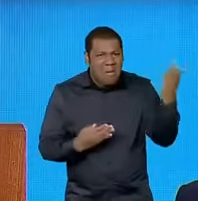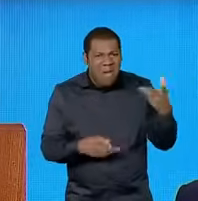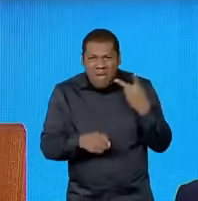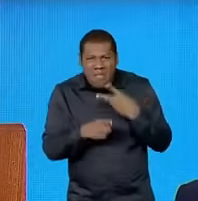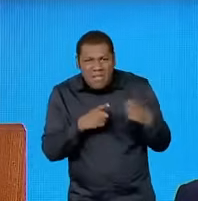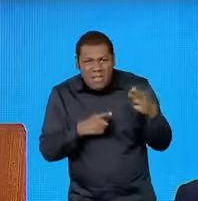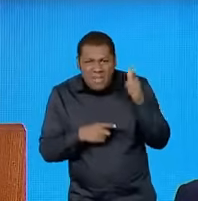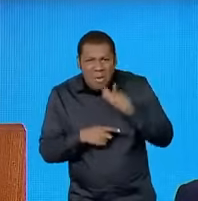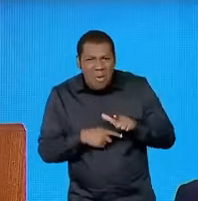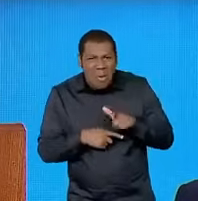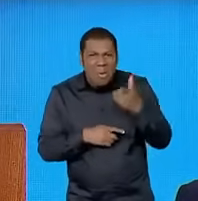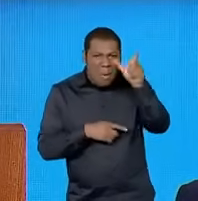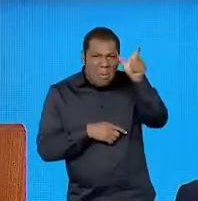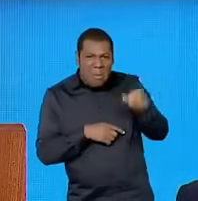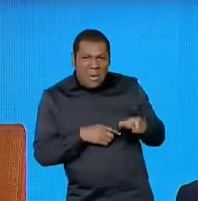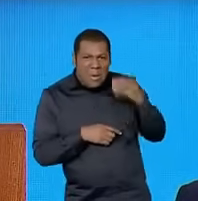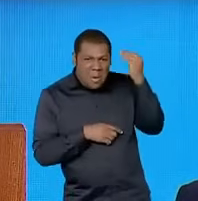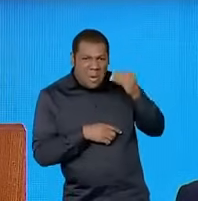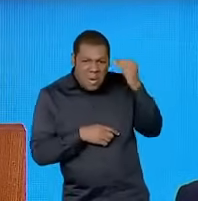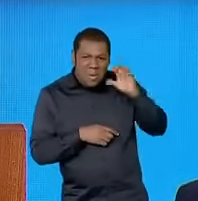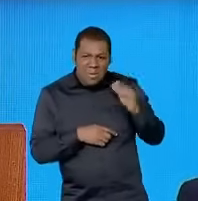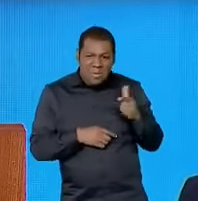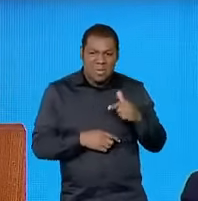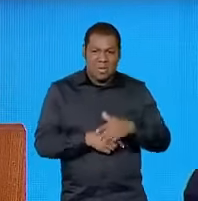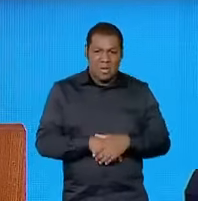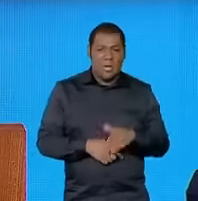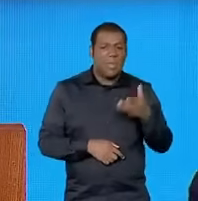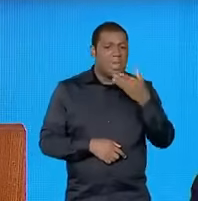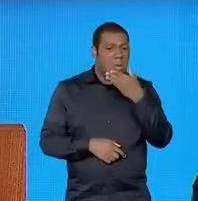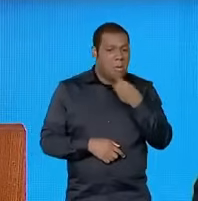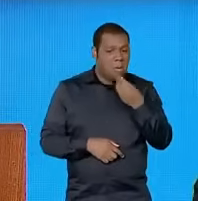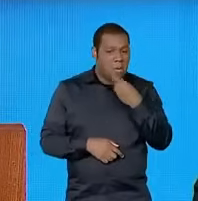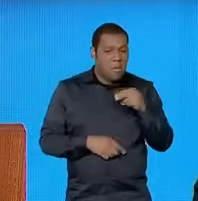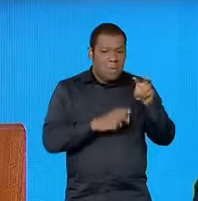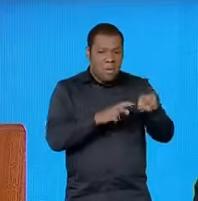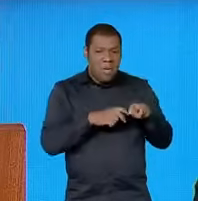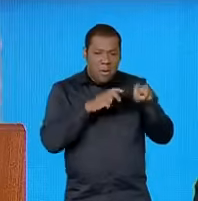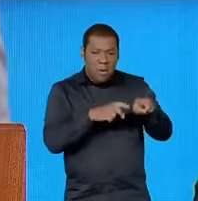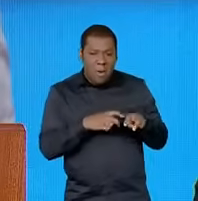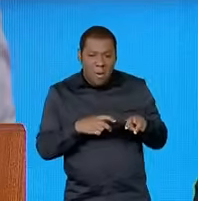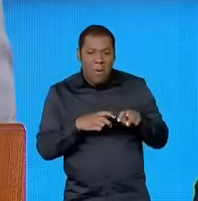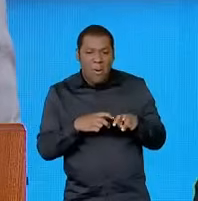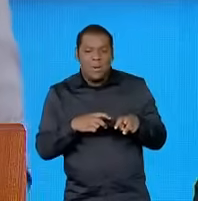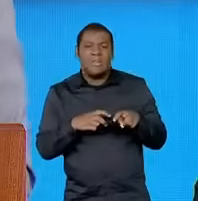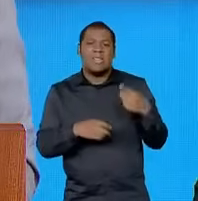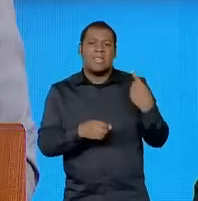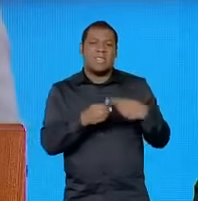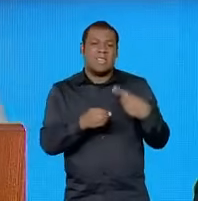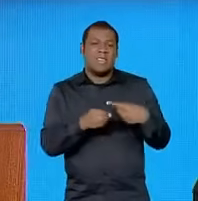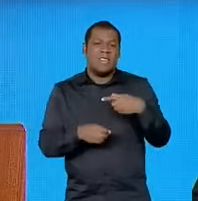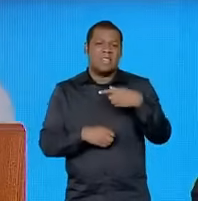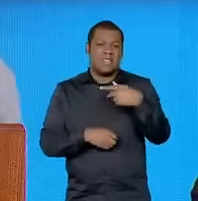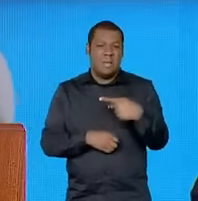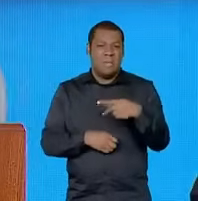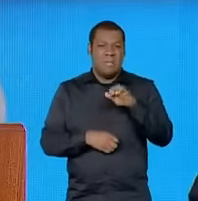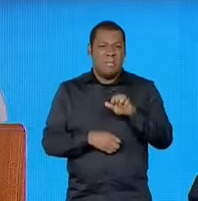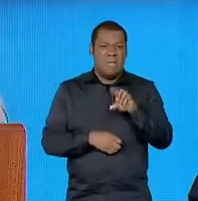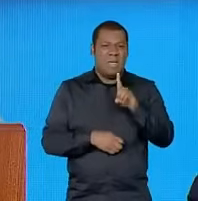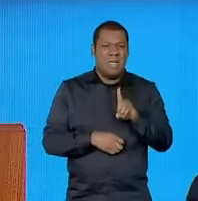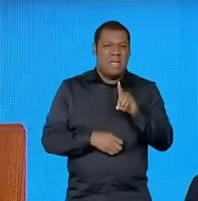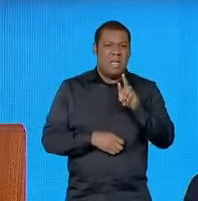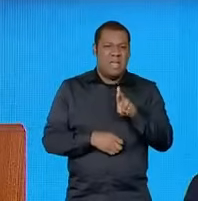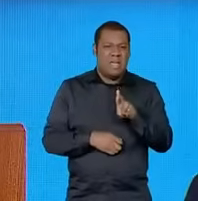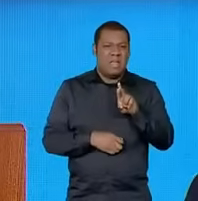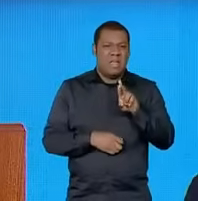um caipira de uma cidade chamada Pedregulho, perto de Campinas, nem de Campinas era, sabe? Apesar dele ter